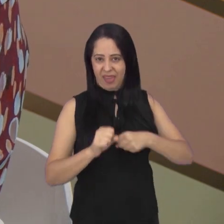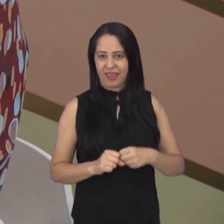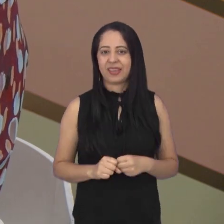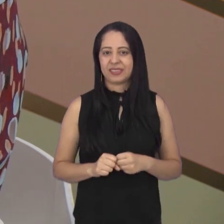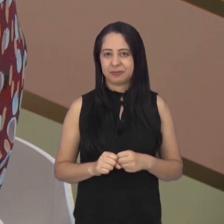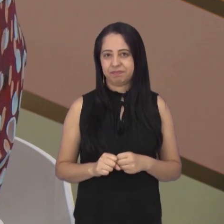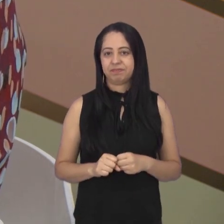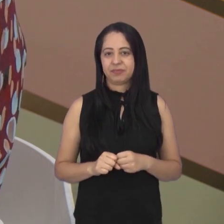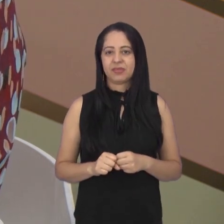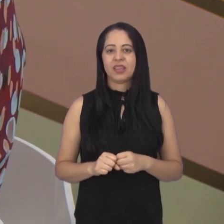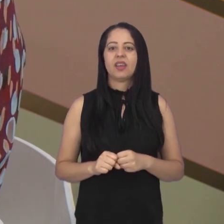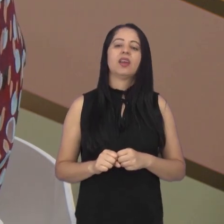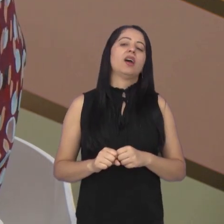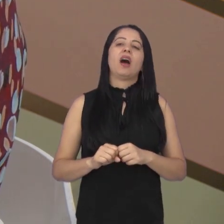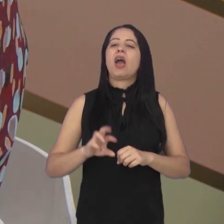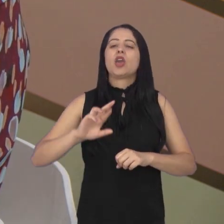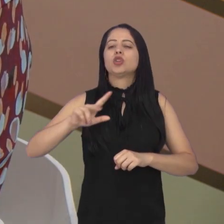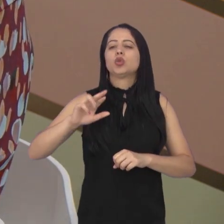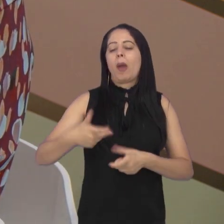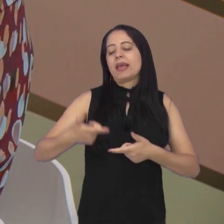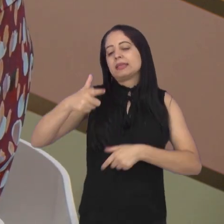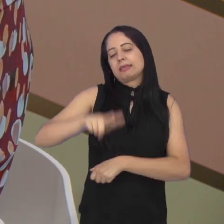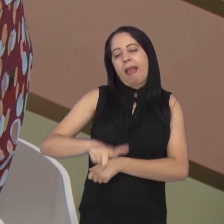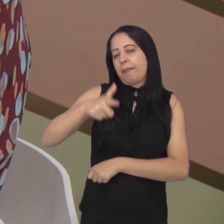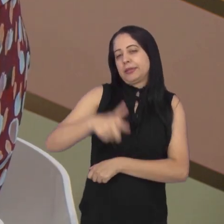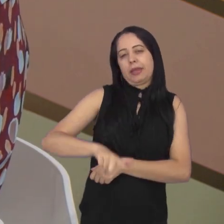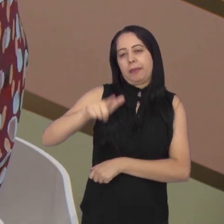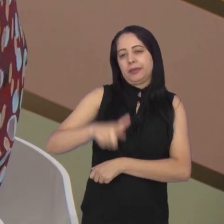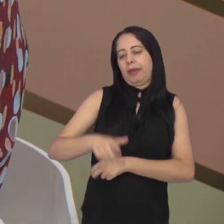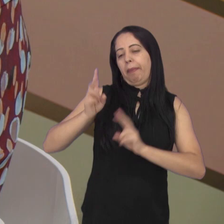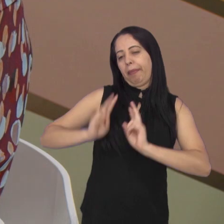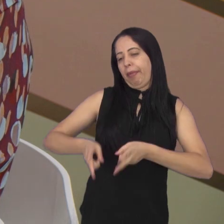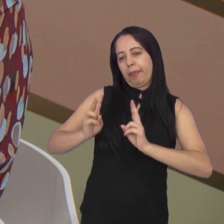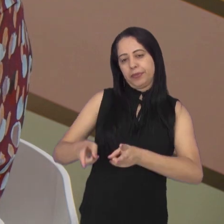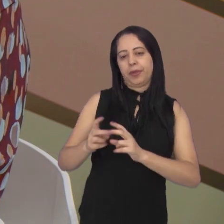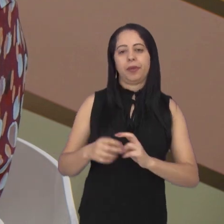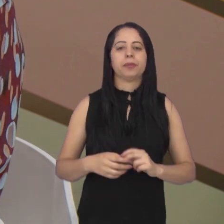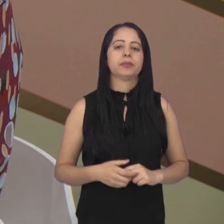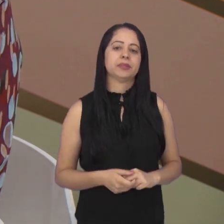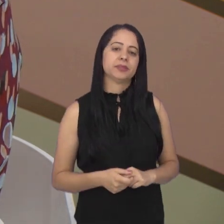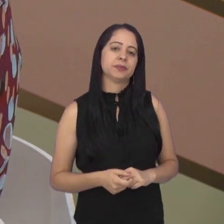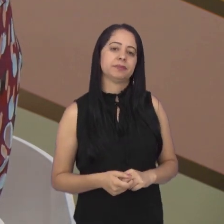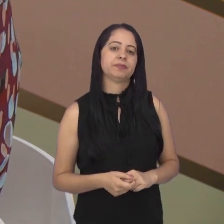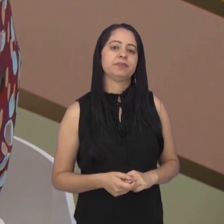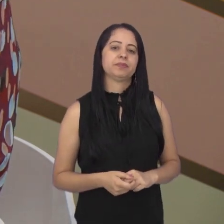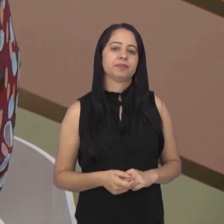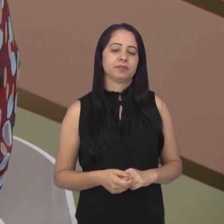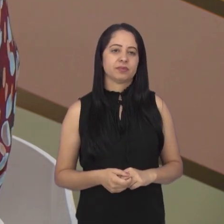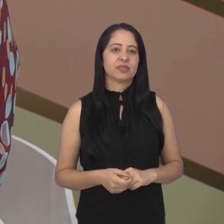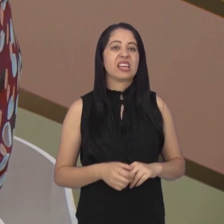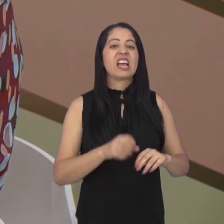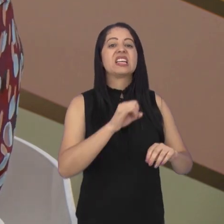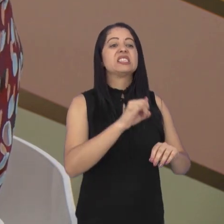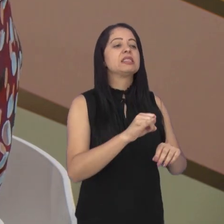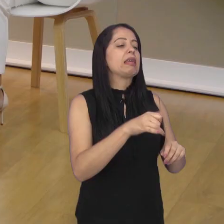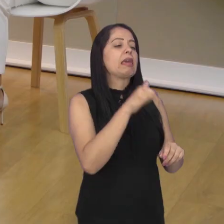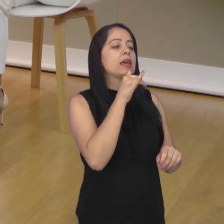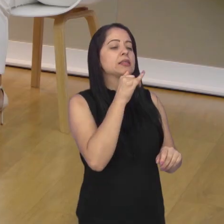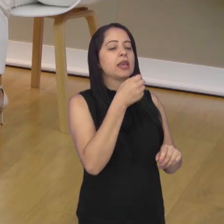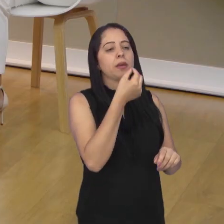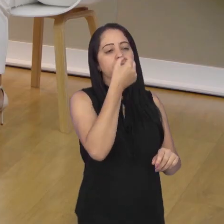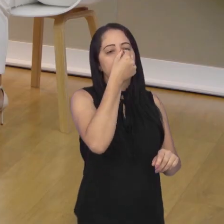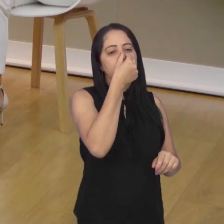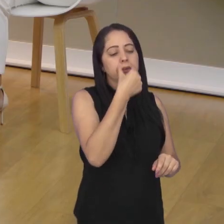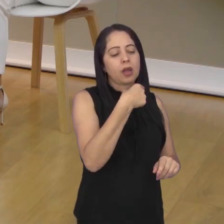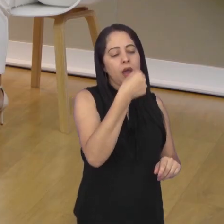são momentos só que ela vai ter e não vai ser processos repetitivos como no quadro alérgico. Entendi. Bom, nariz escorrendo,